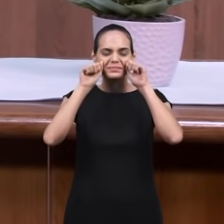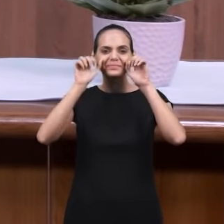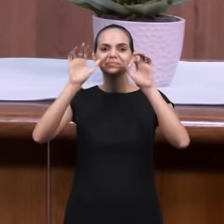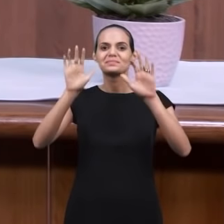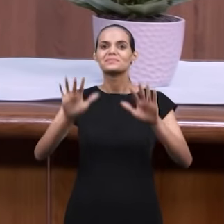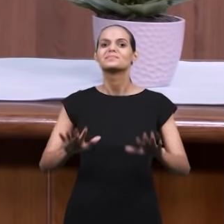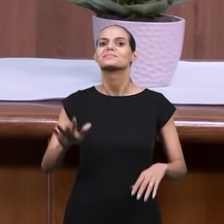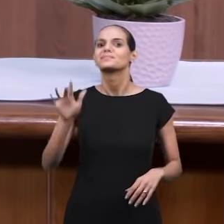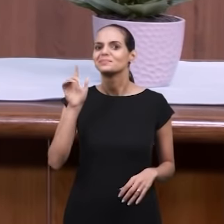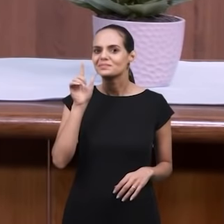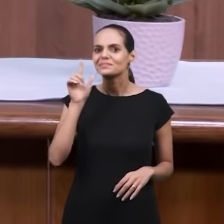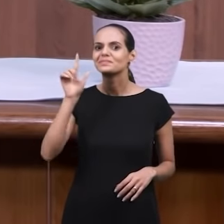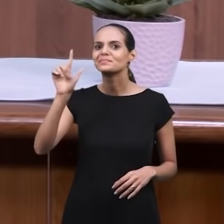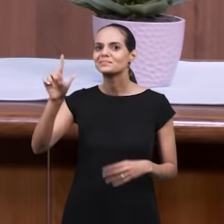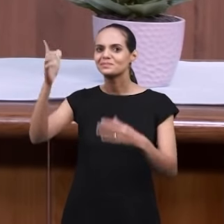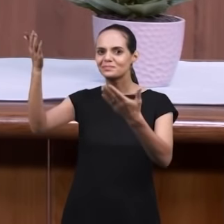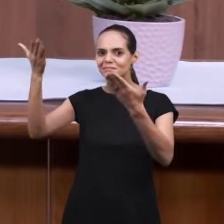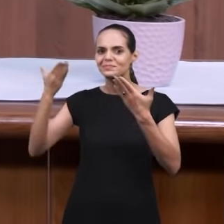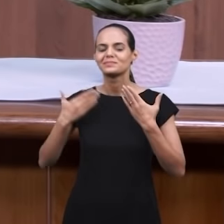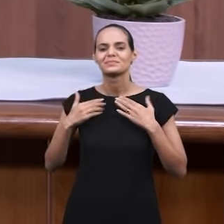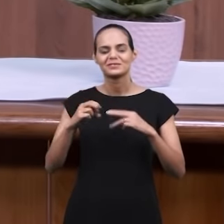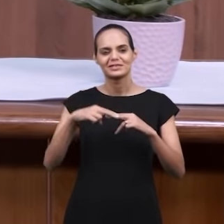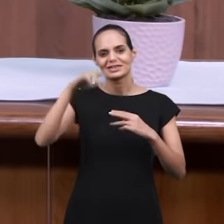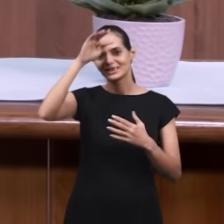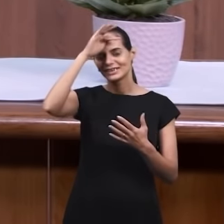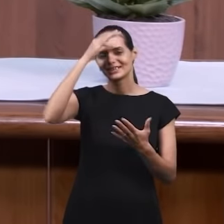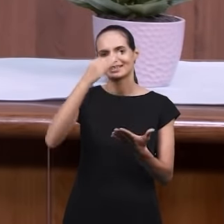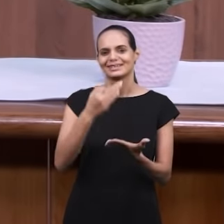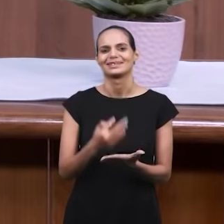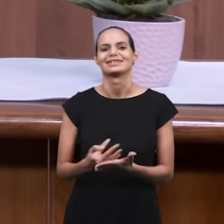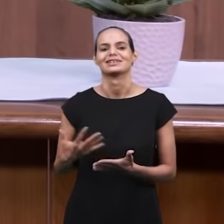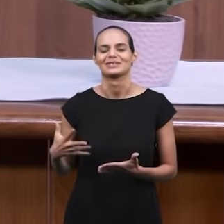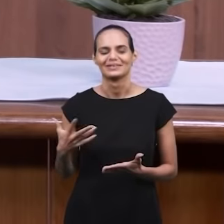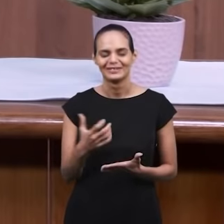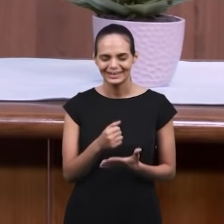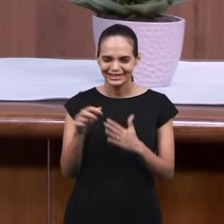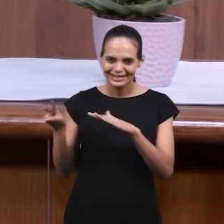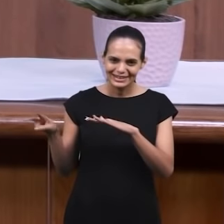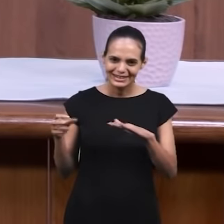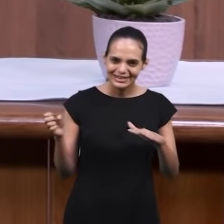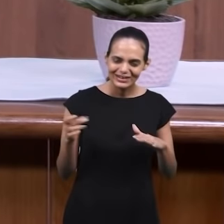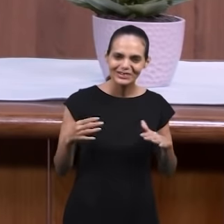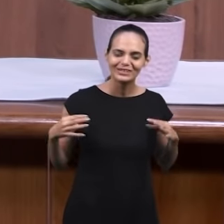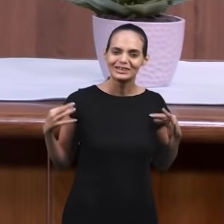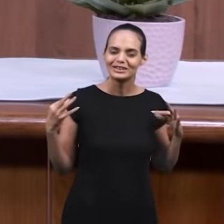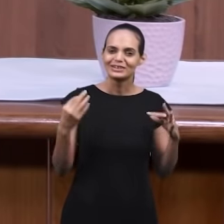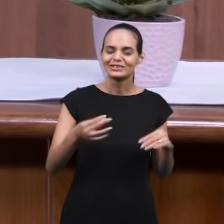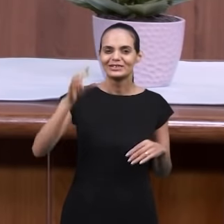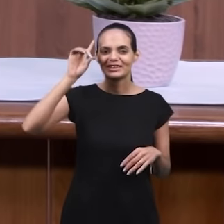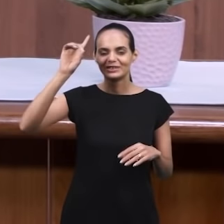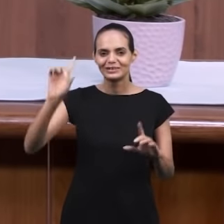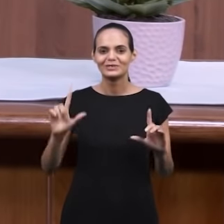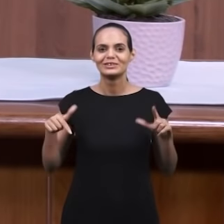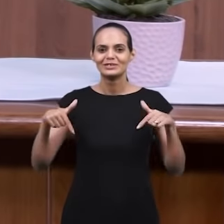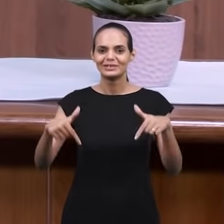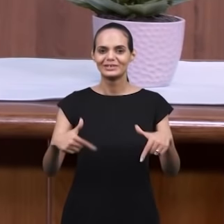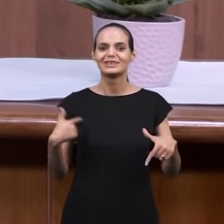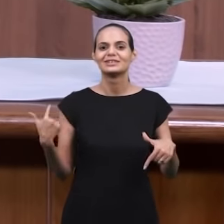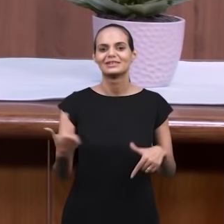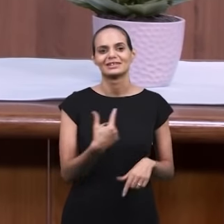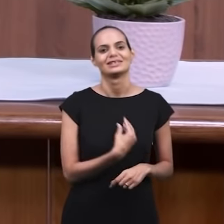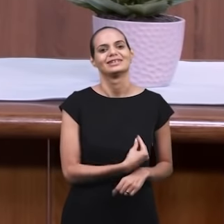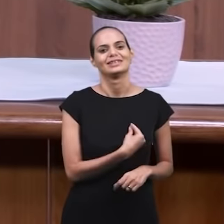recebidas. E já, pela fé, podemos adorar por essa nova semana e por tudo aquilo que Deus vai fazer por nós ao longo dessa